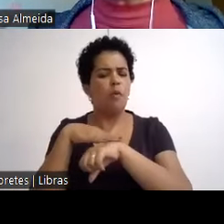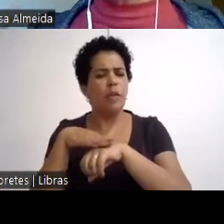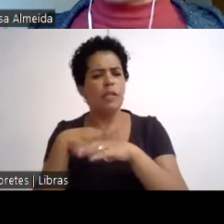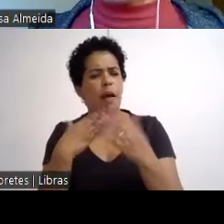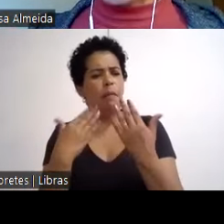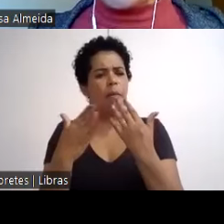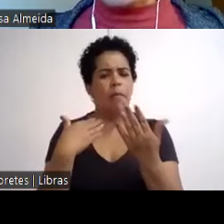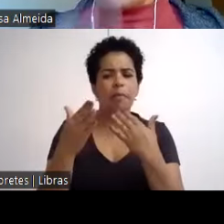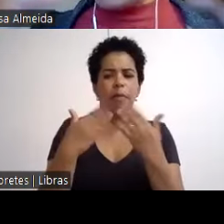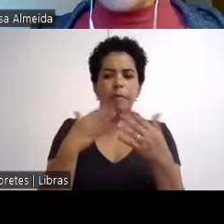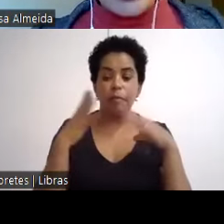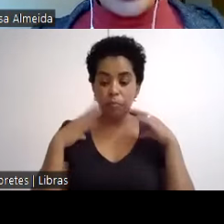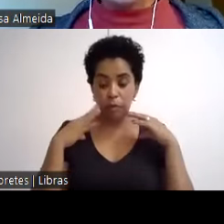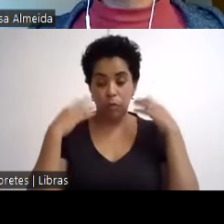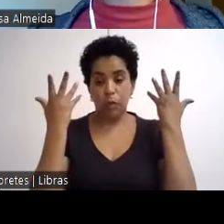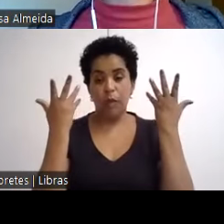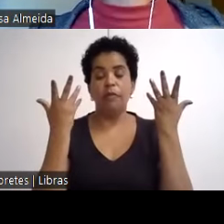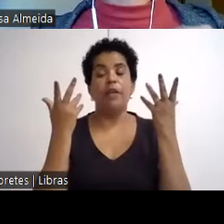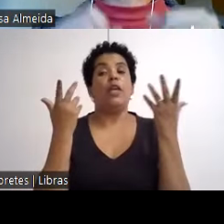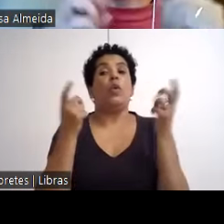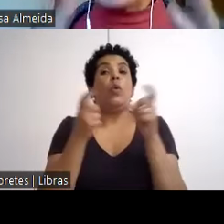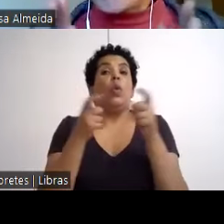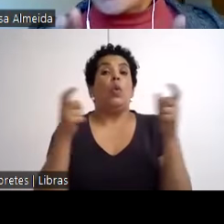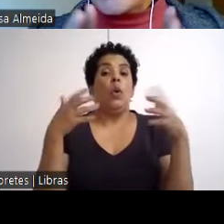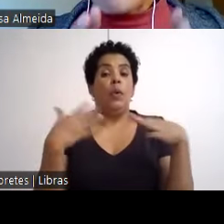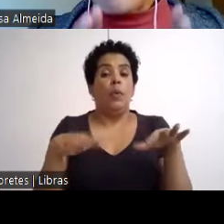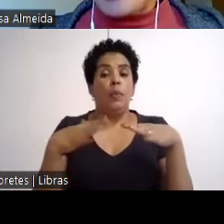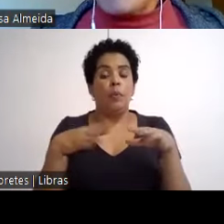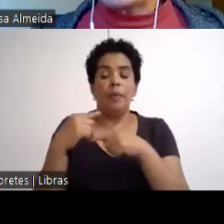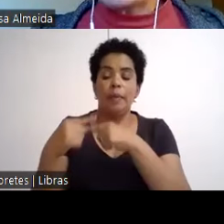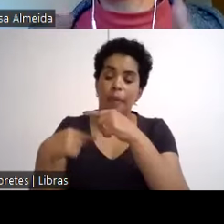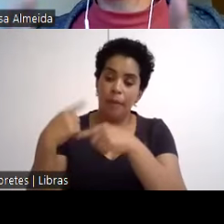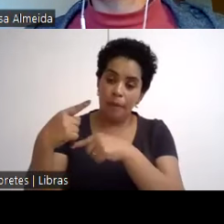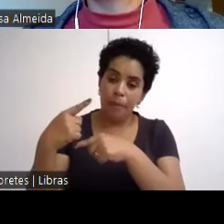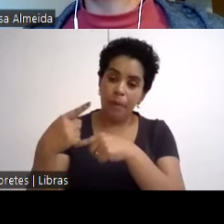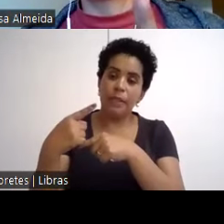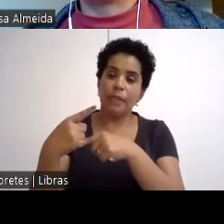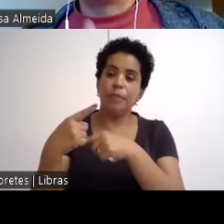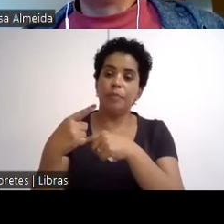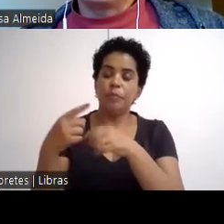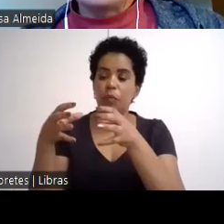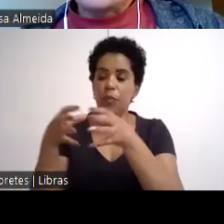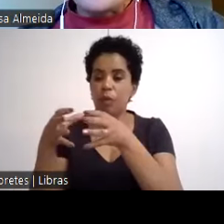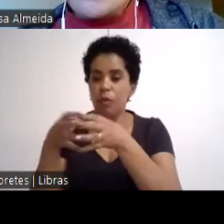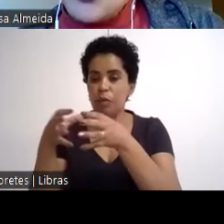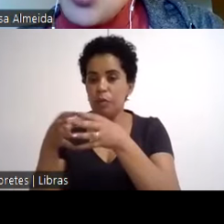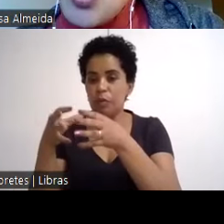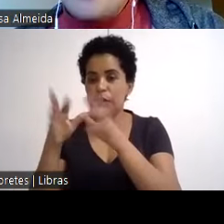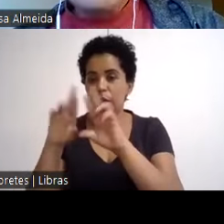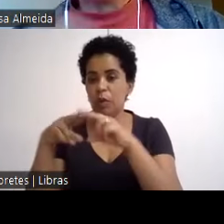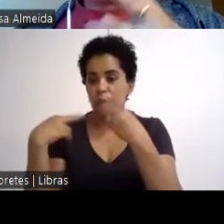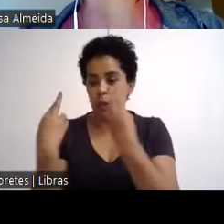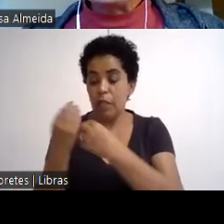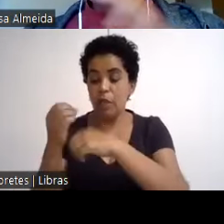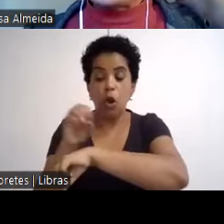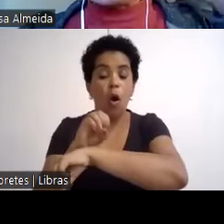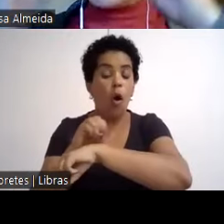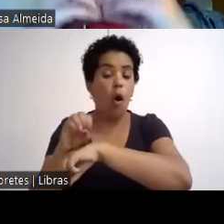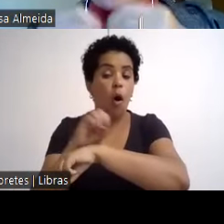fez um evento para isso, um evento grande. Depois desse evento, a gente fez rodadas de oficinas